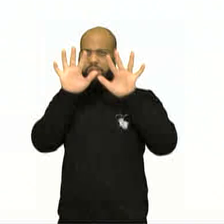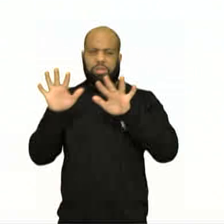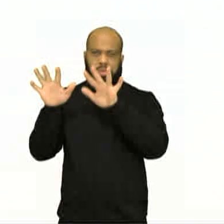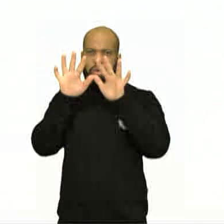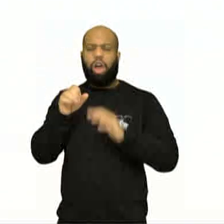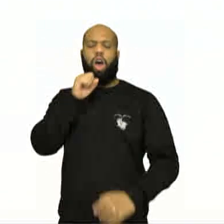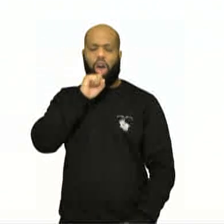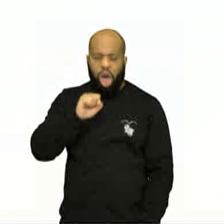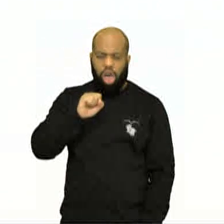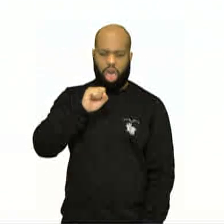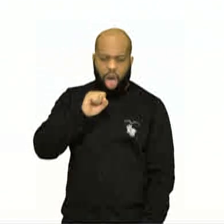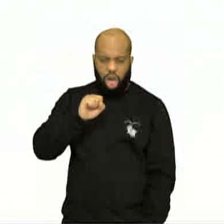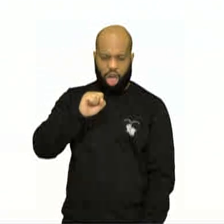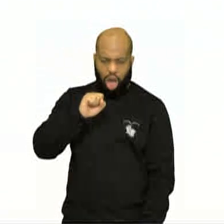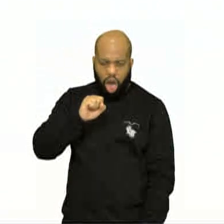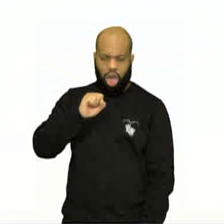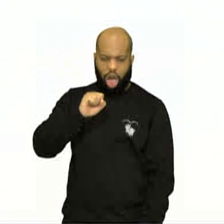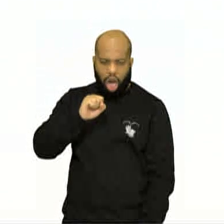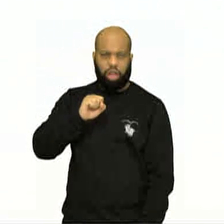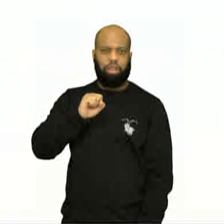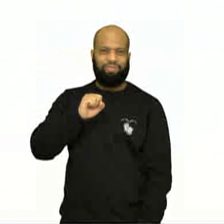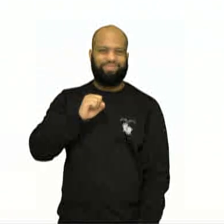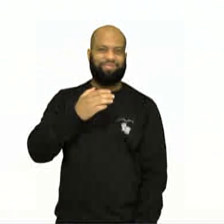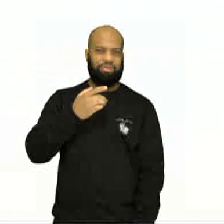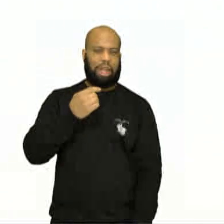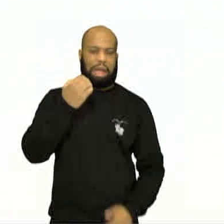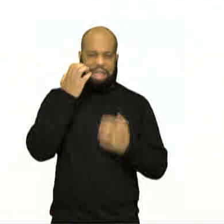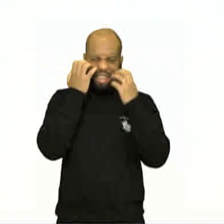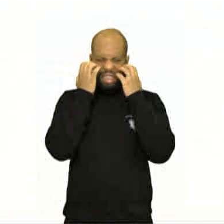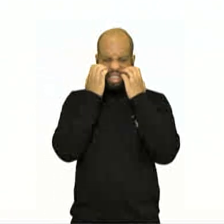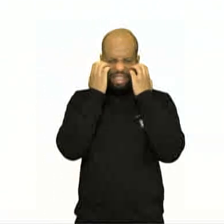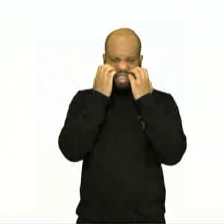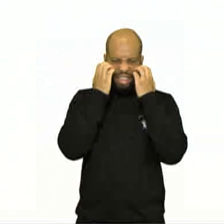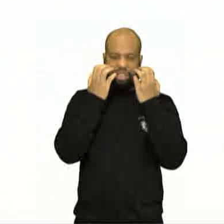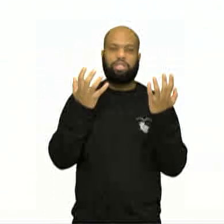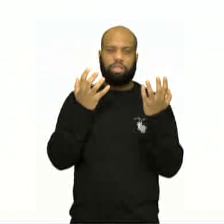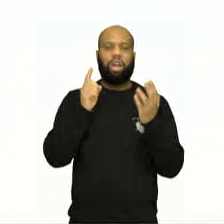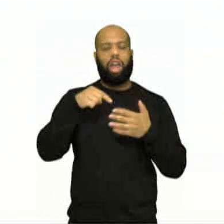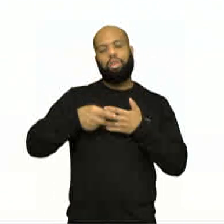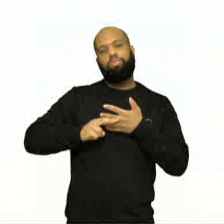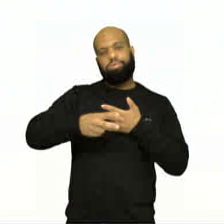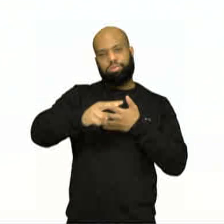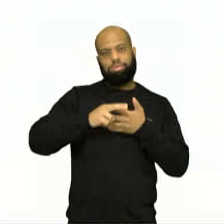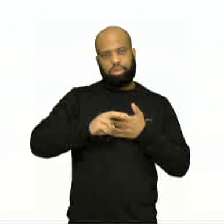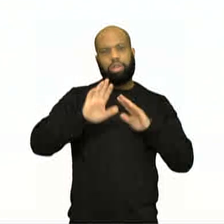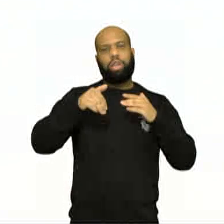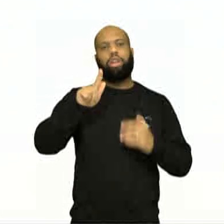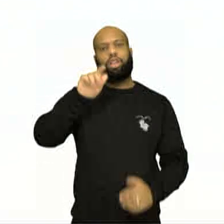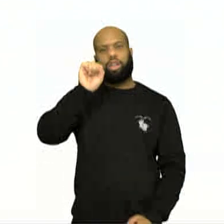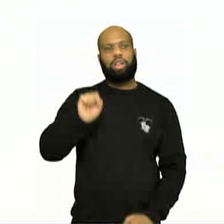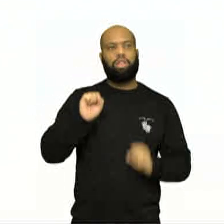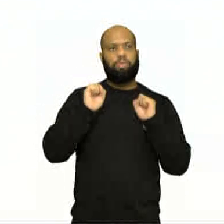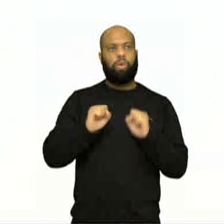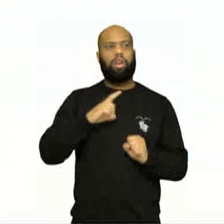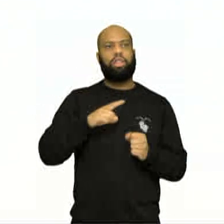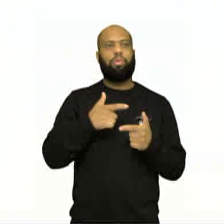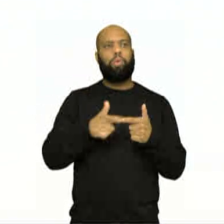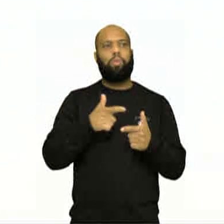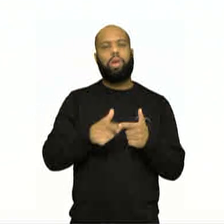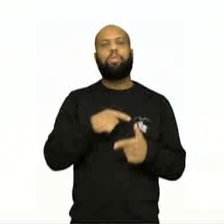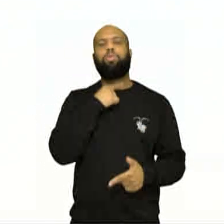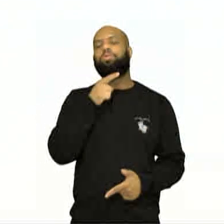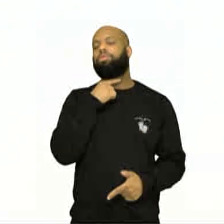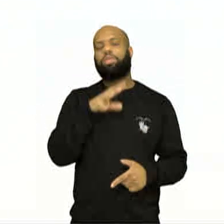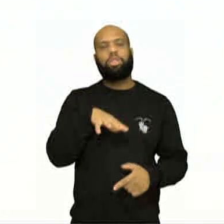começa a tossir? Não irrita os seus olhos? São consequências. Então, esses gases podem causar asma